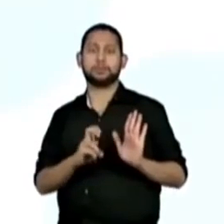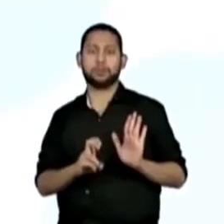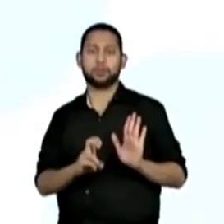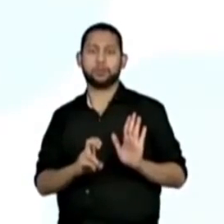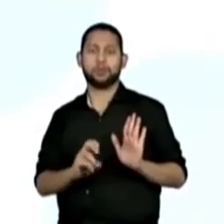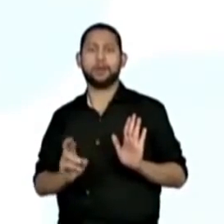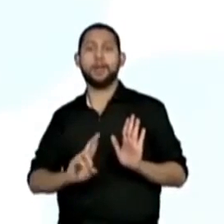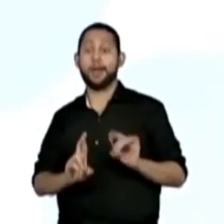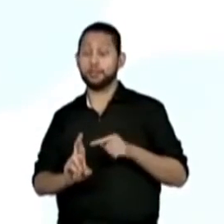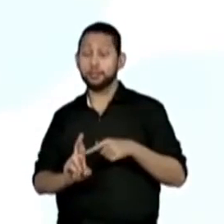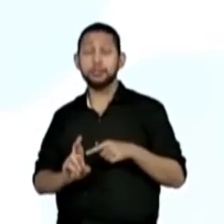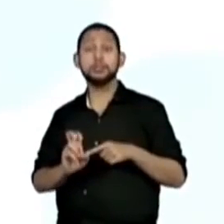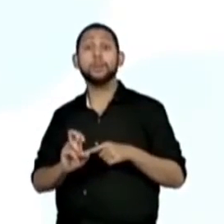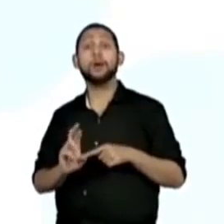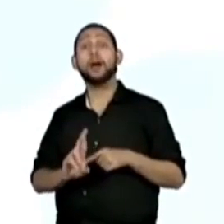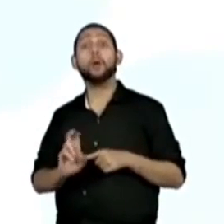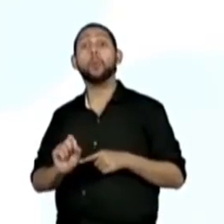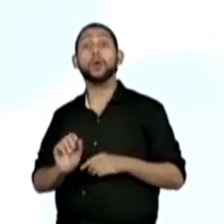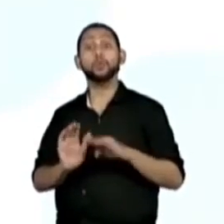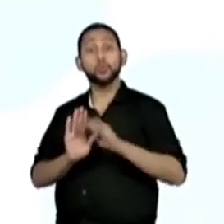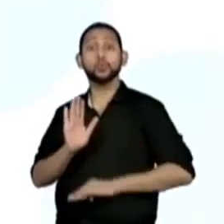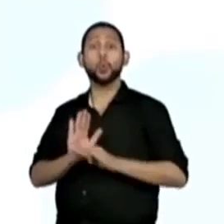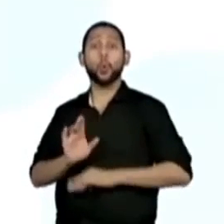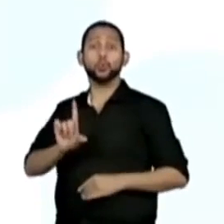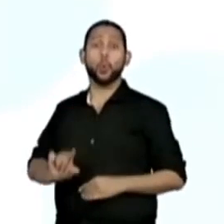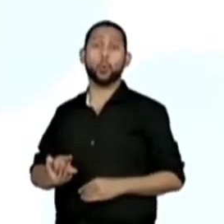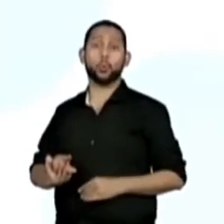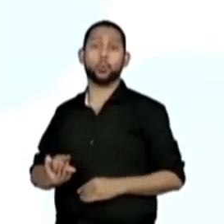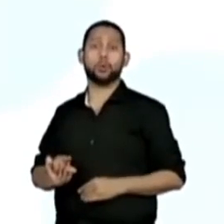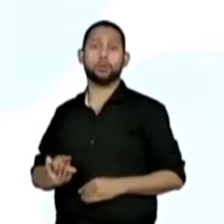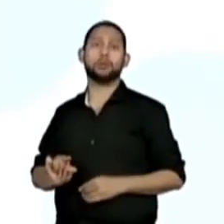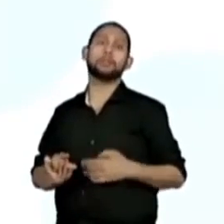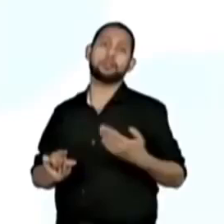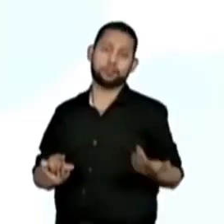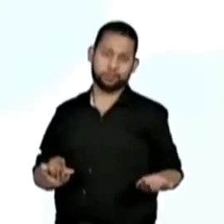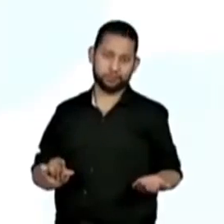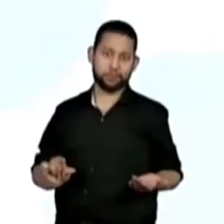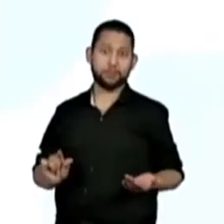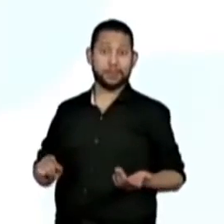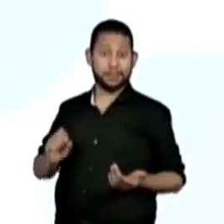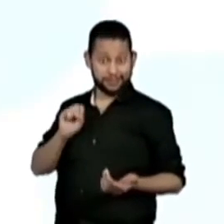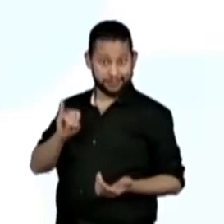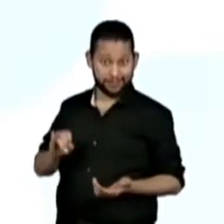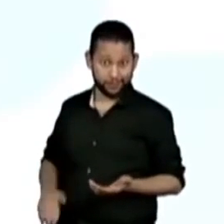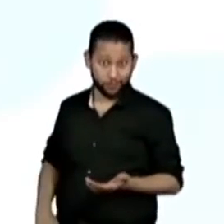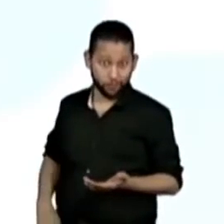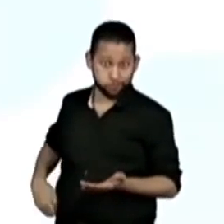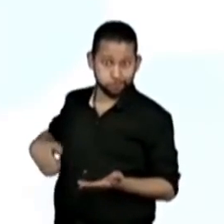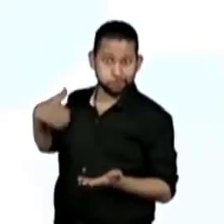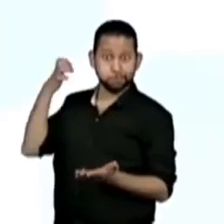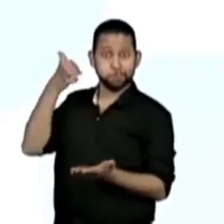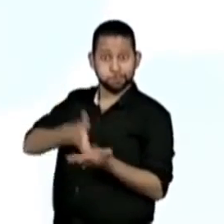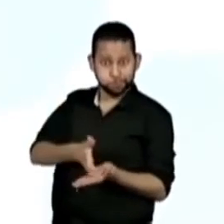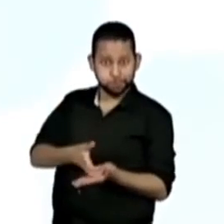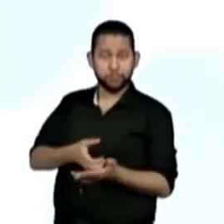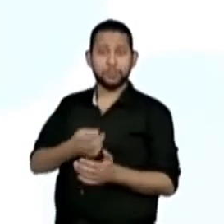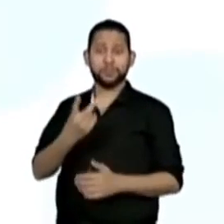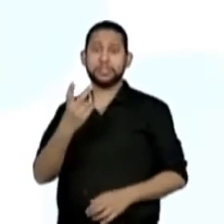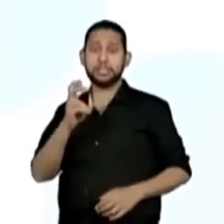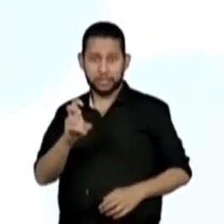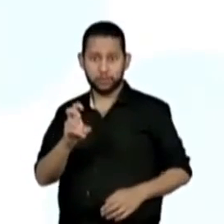desconto para o pagamento à vista que é de R 5 ou